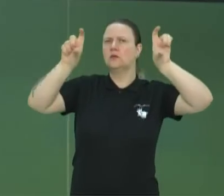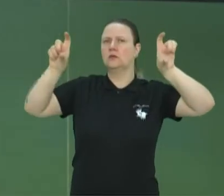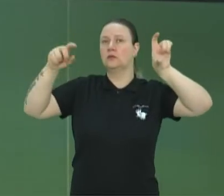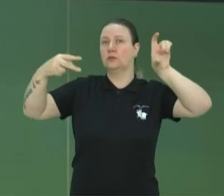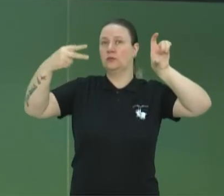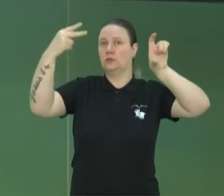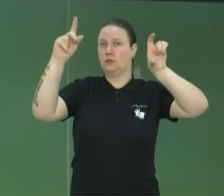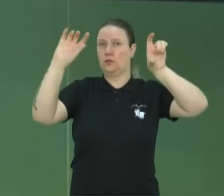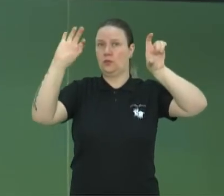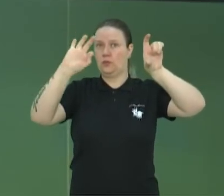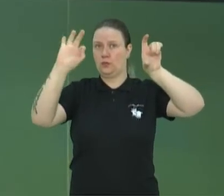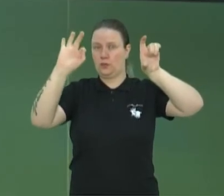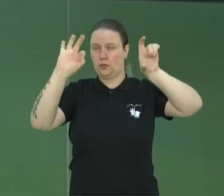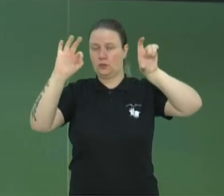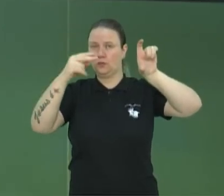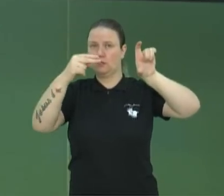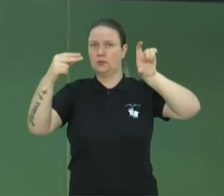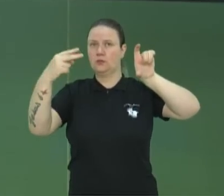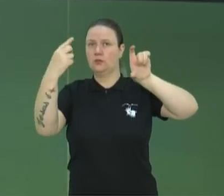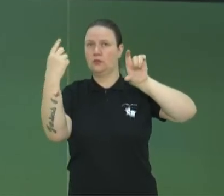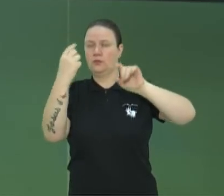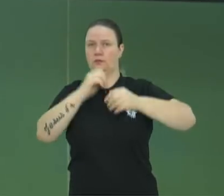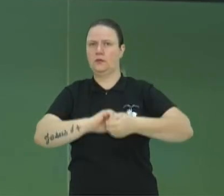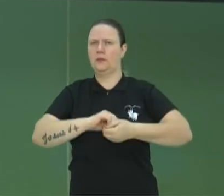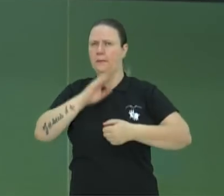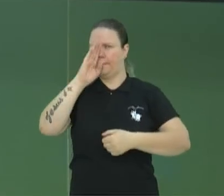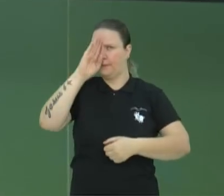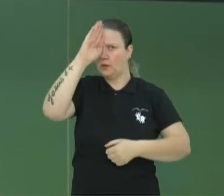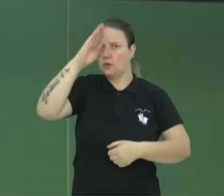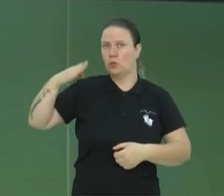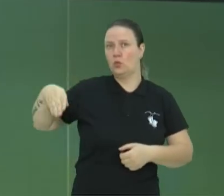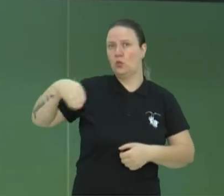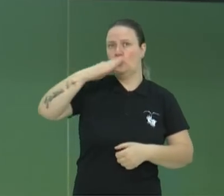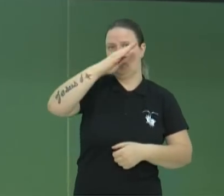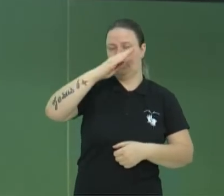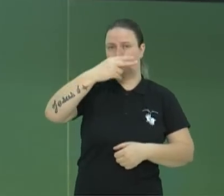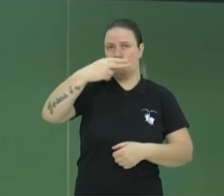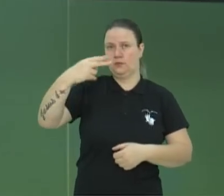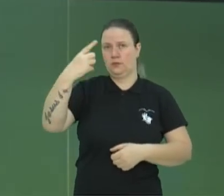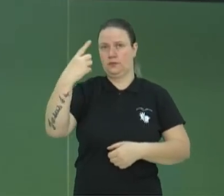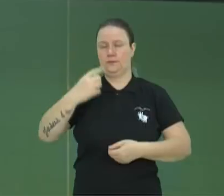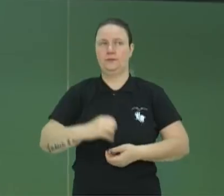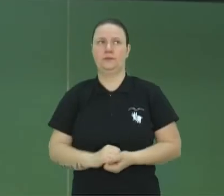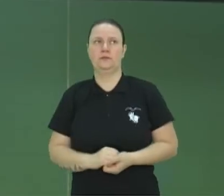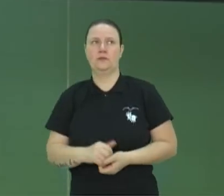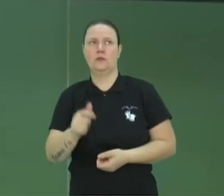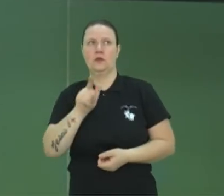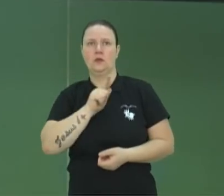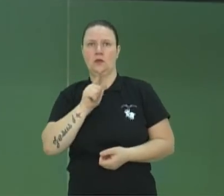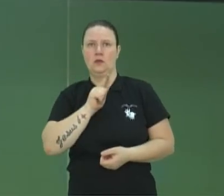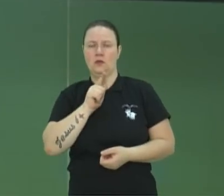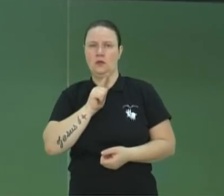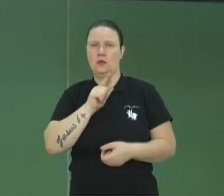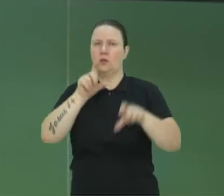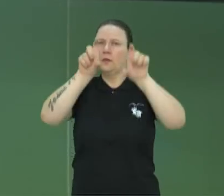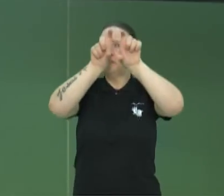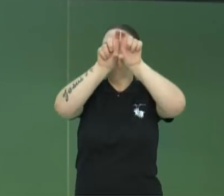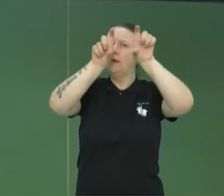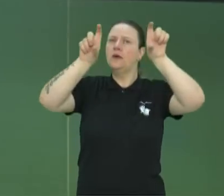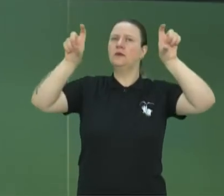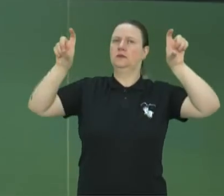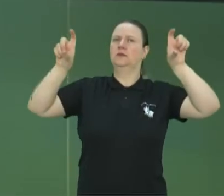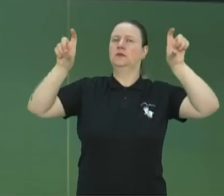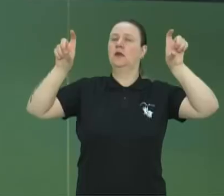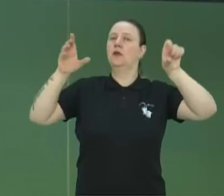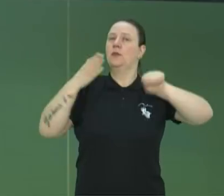1, porque ela faz parte da diagonal principal da matriz, igual a 1. Então eu tenho minha equação do segundo grau.